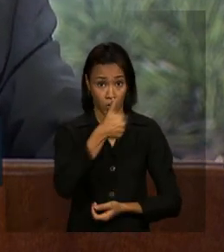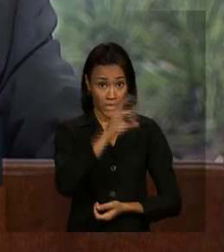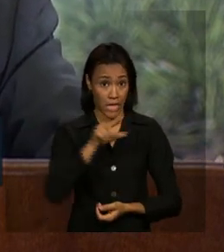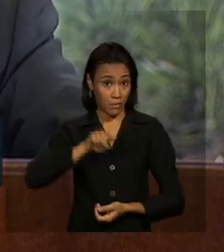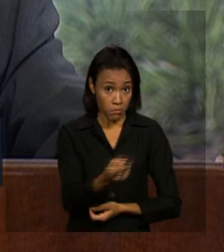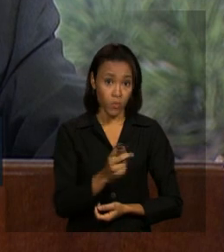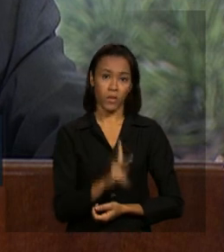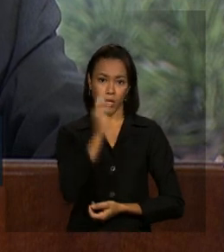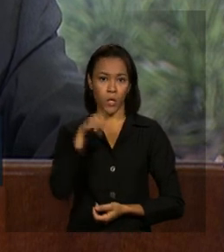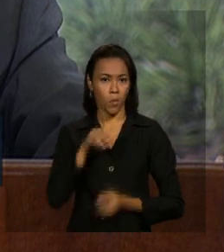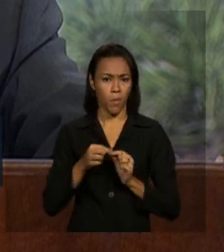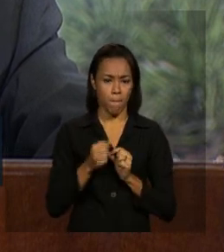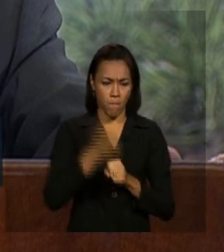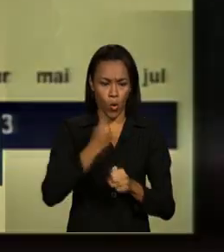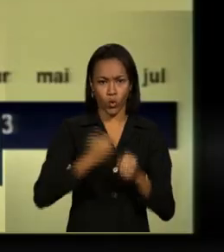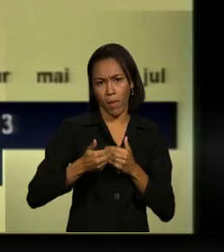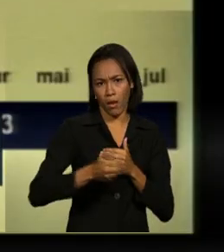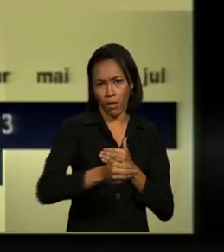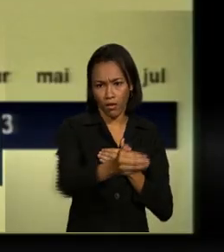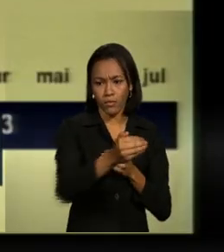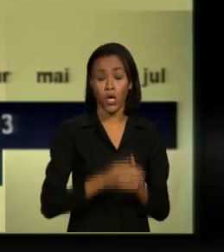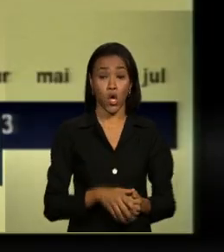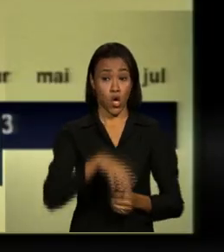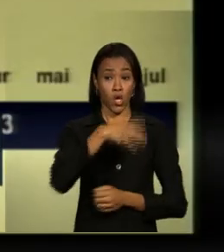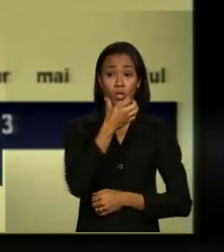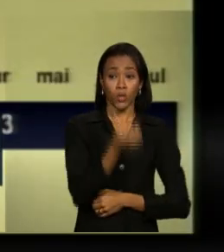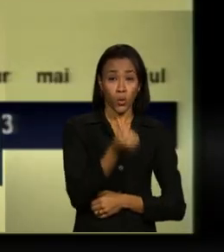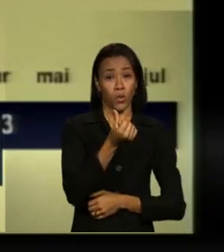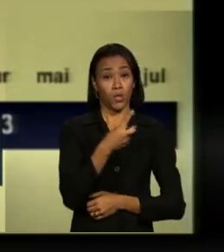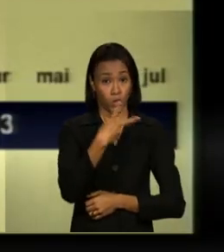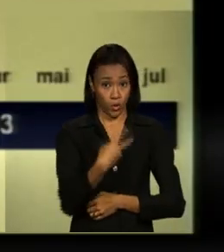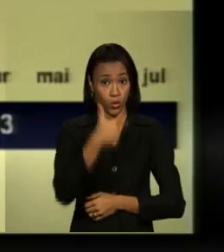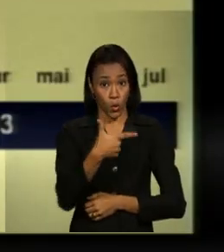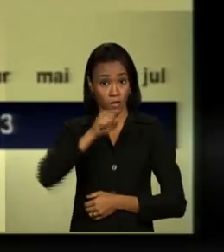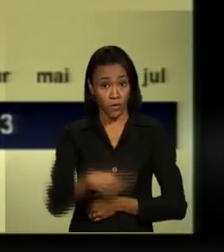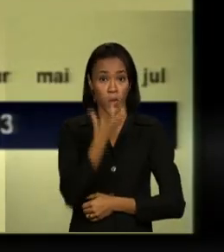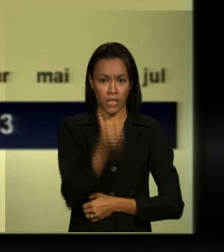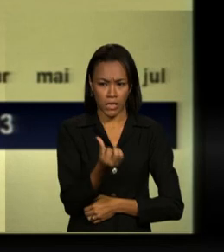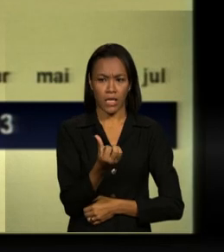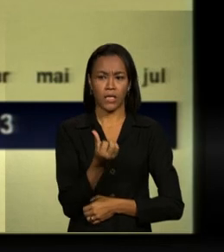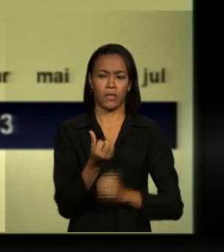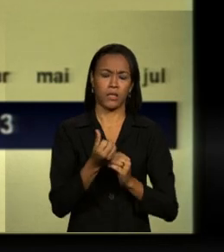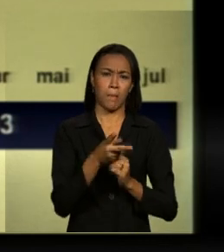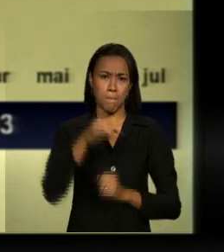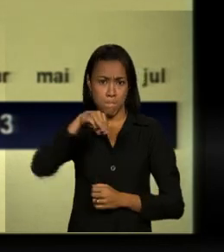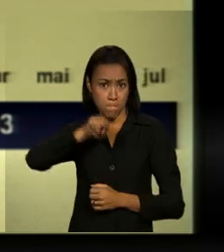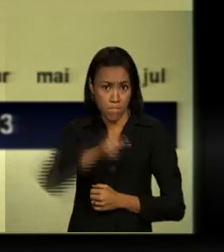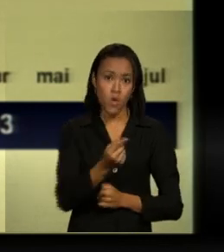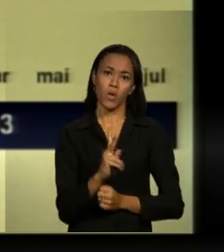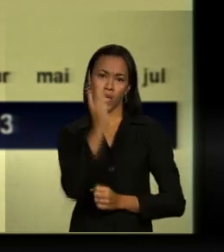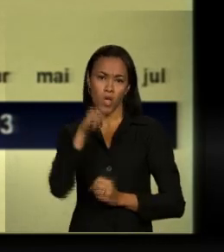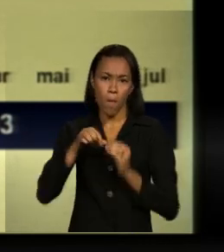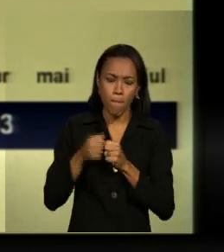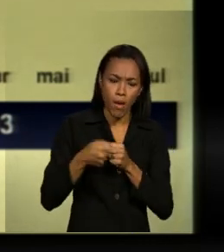mil quilômetros de ferrovias 2,6 mil km já são segmentos que estão estado